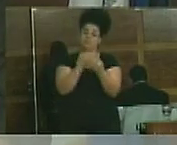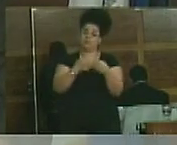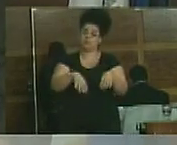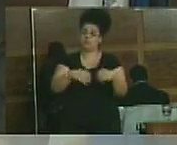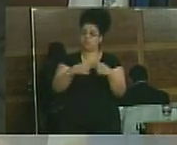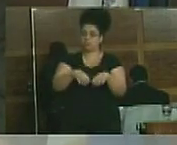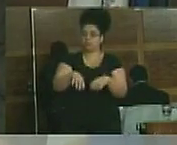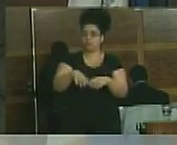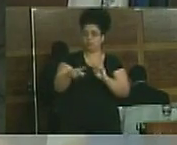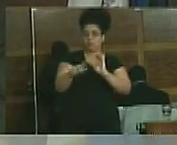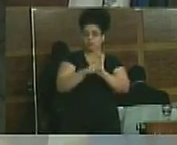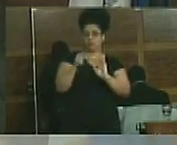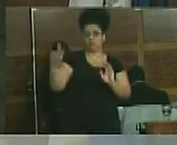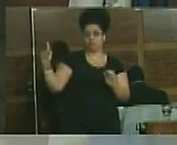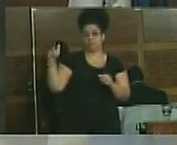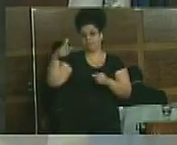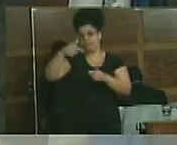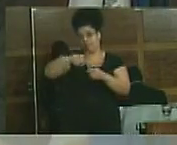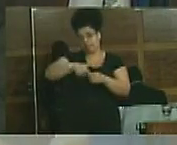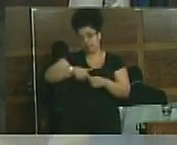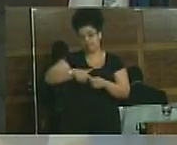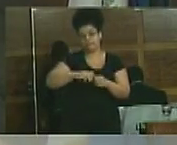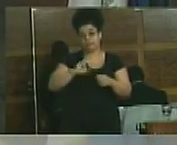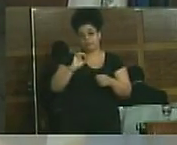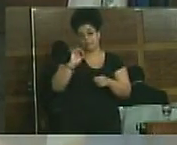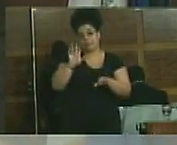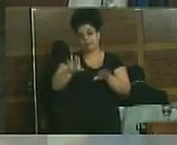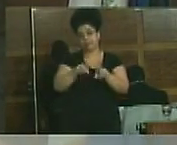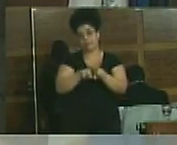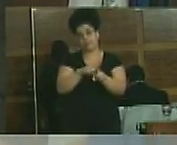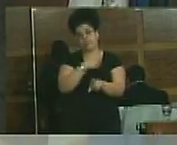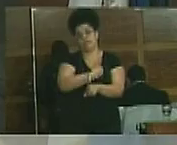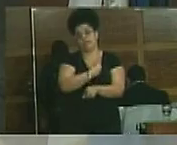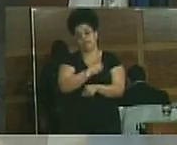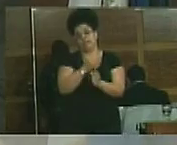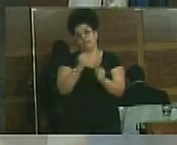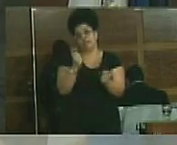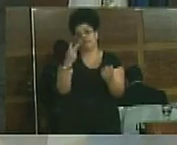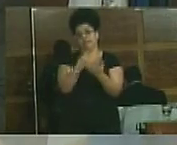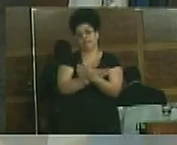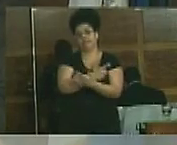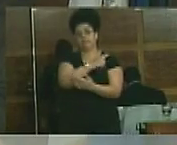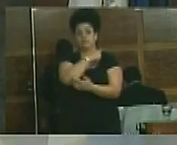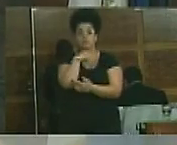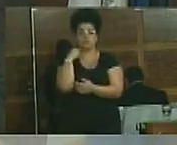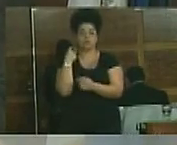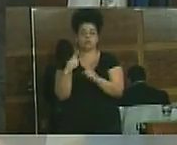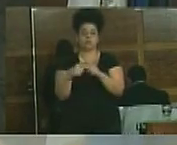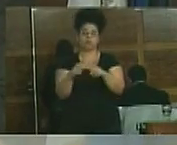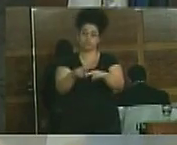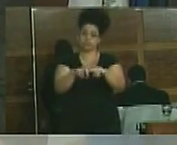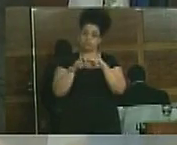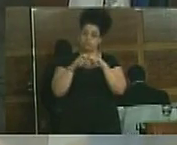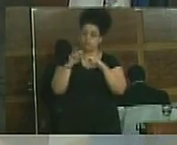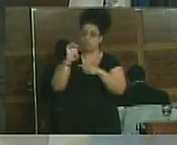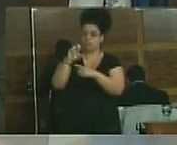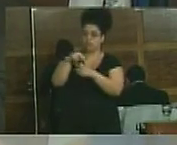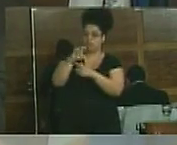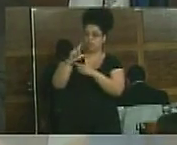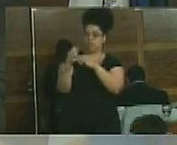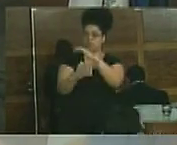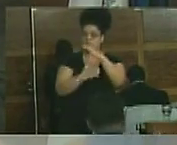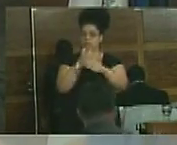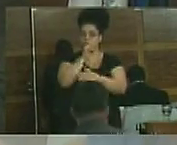só material, também como de vida ali, tá bom? Então, Enel, vocês, por favor, façam isso. E